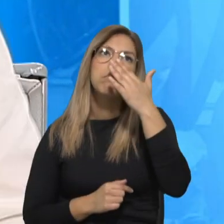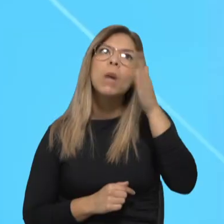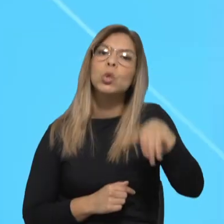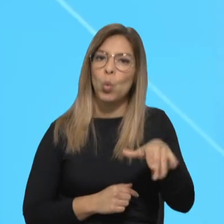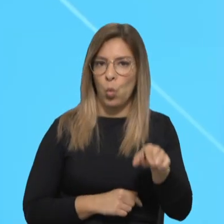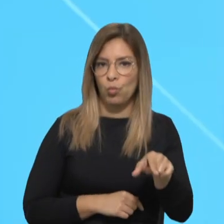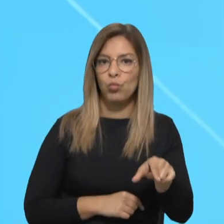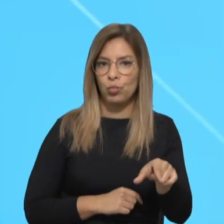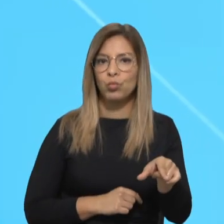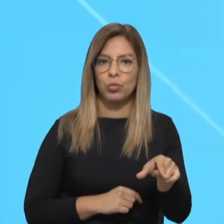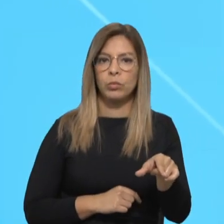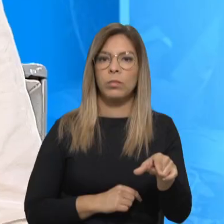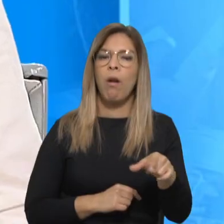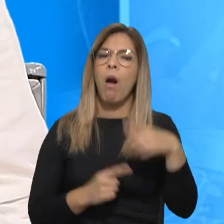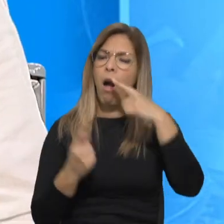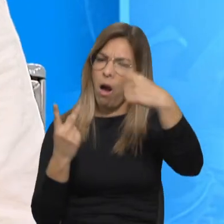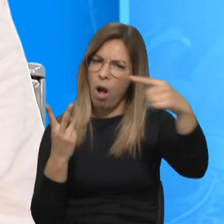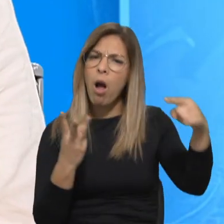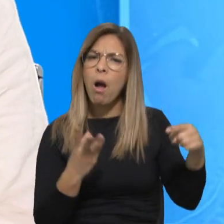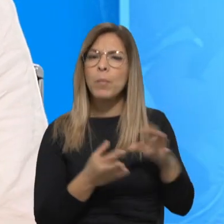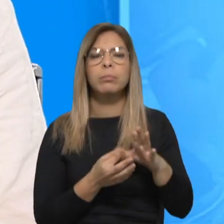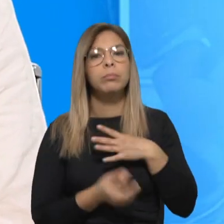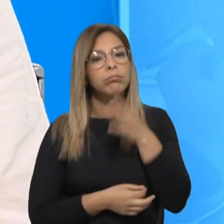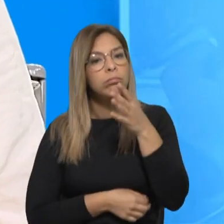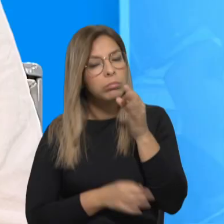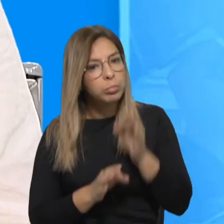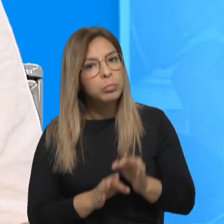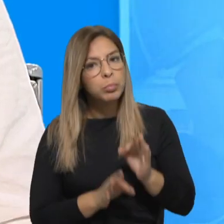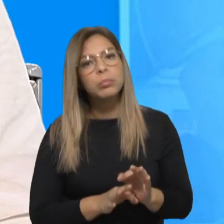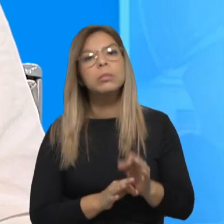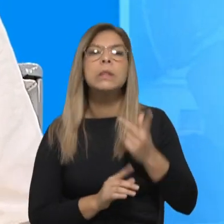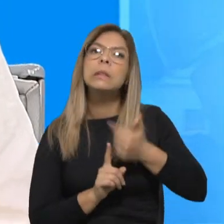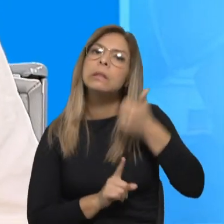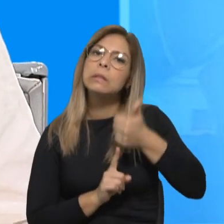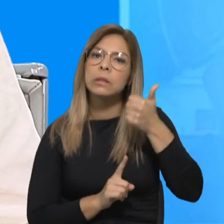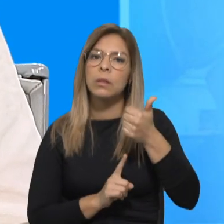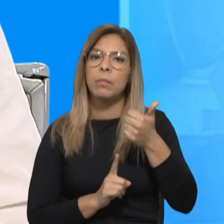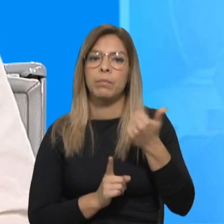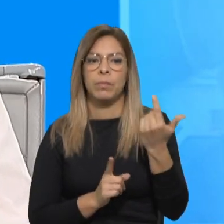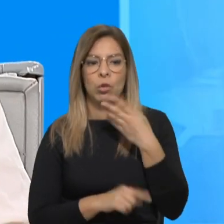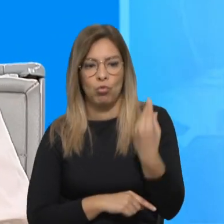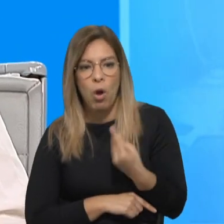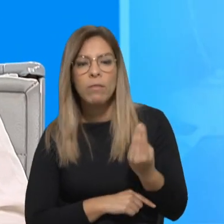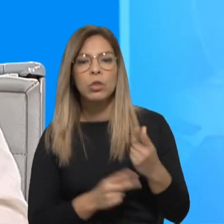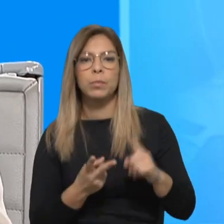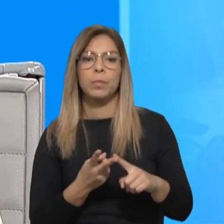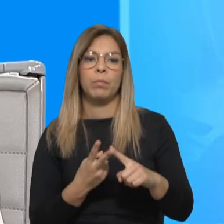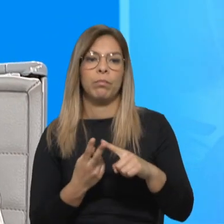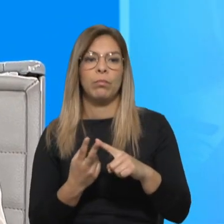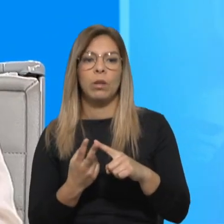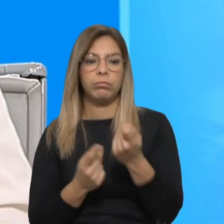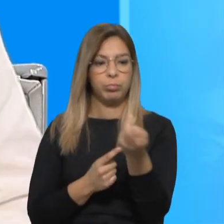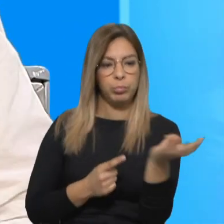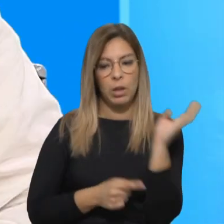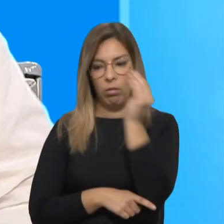Agrava-se. Os estudos estão aí a dizer-nos e a chamar a atenção que, sobretudo, a infância, a adolescência e a